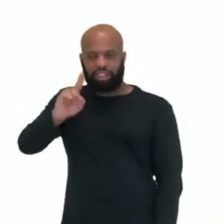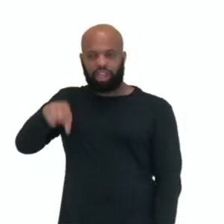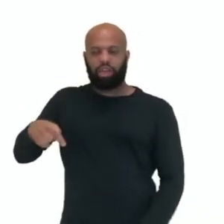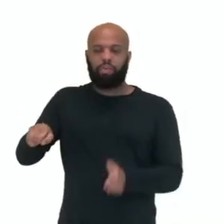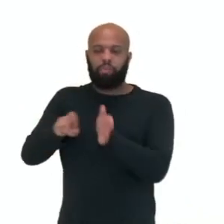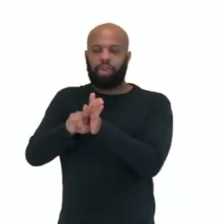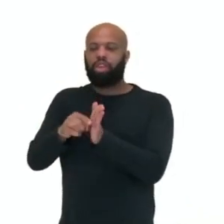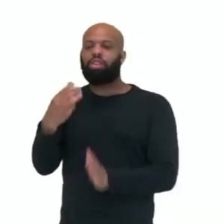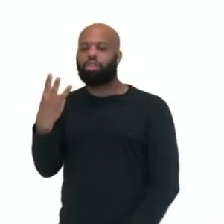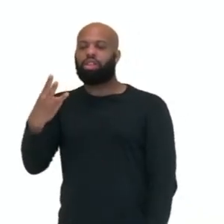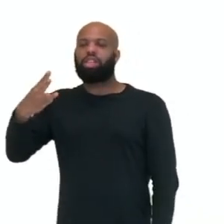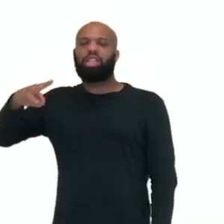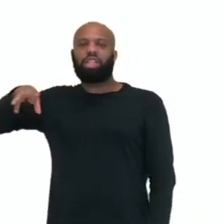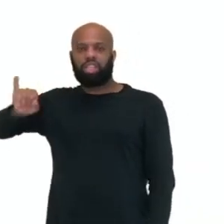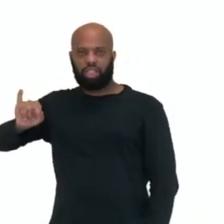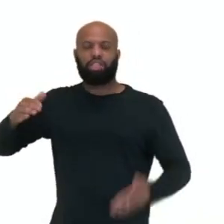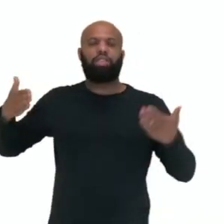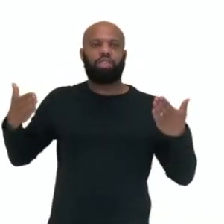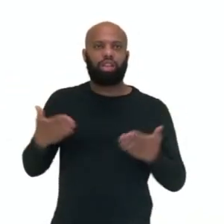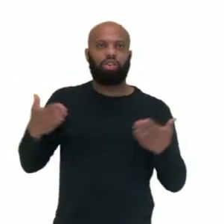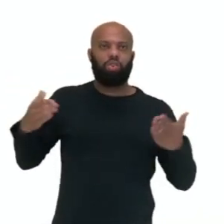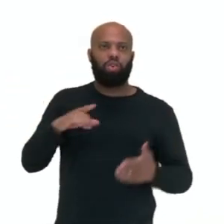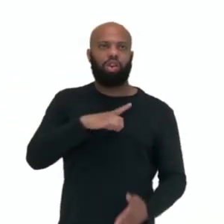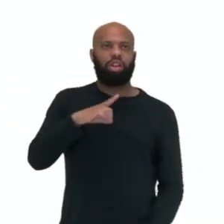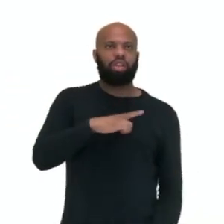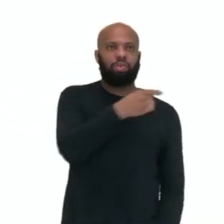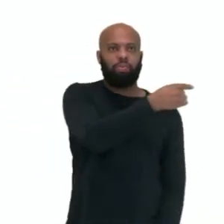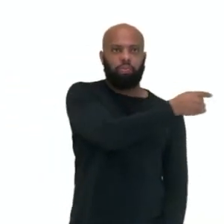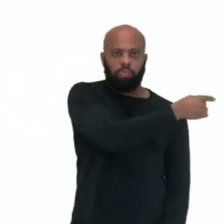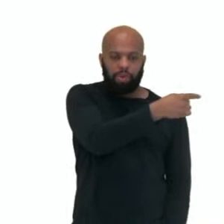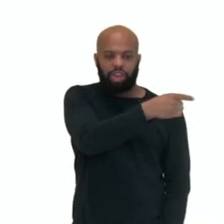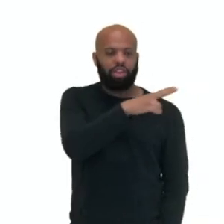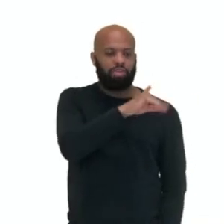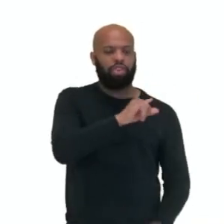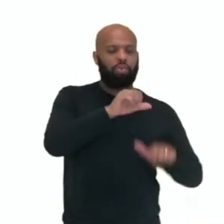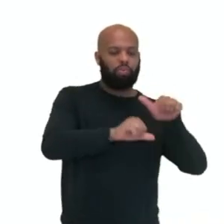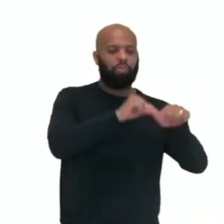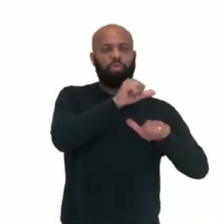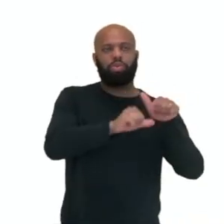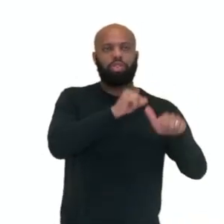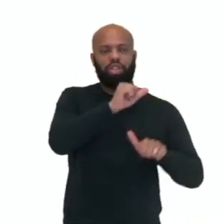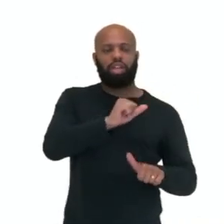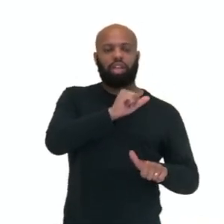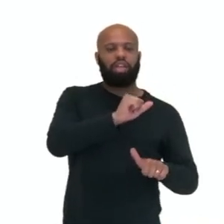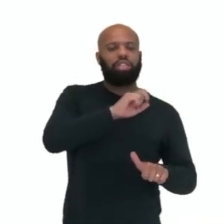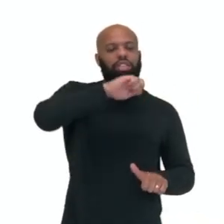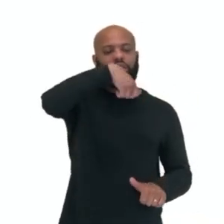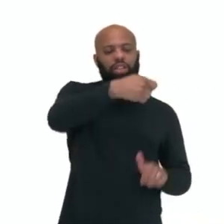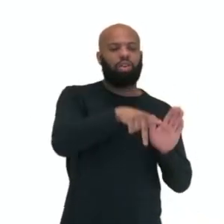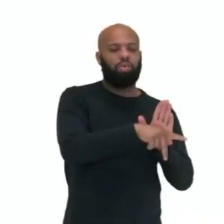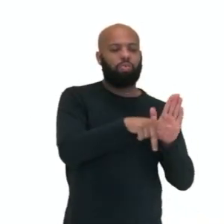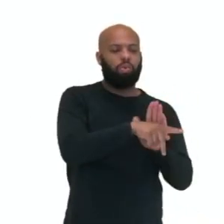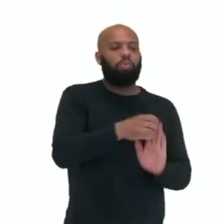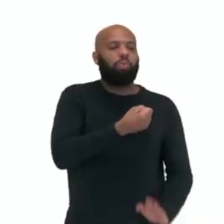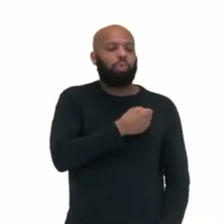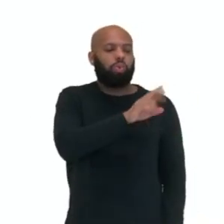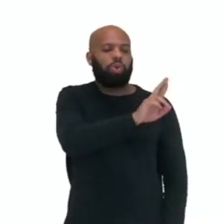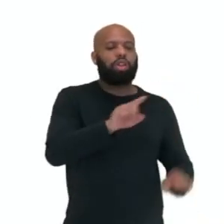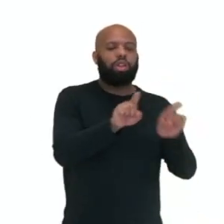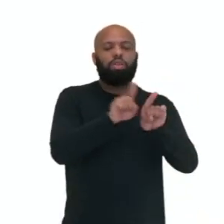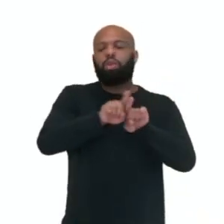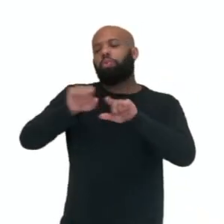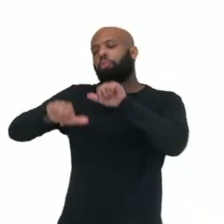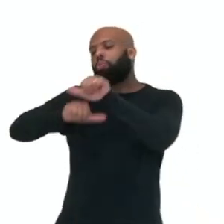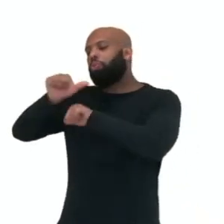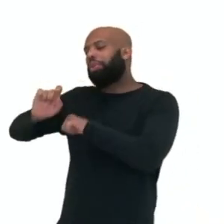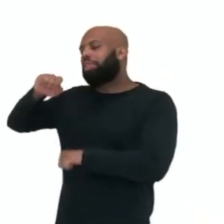menos 3i. Agora, como tem o menos aqui, eu vou mudar o sinal da parte real e vou mudar o sinal da parte imaginária,